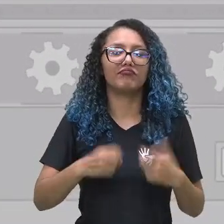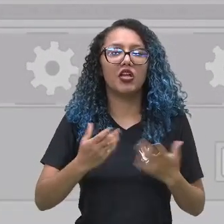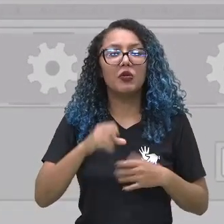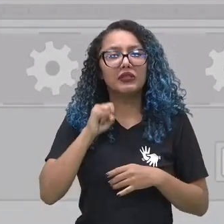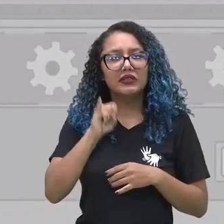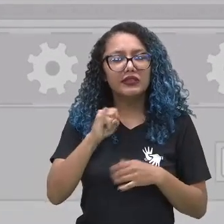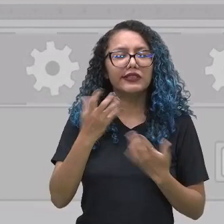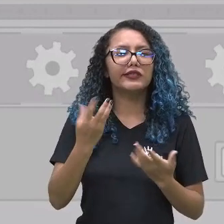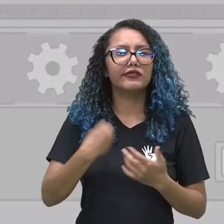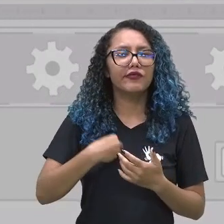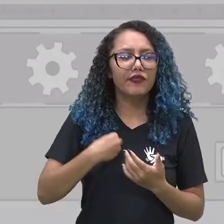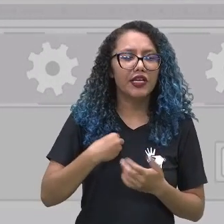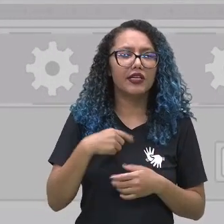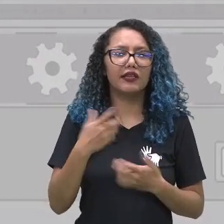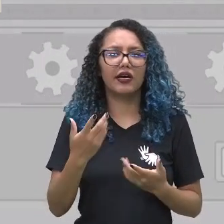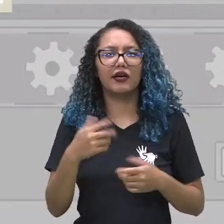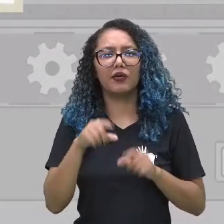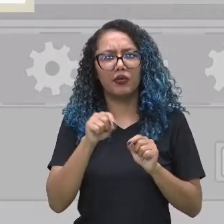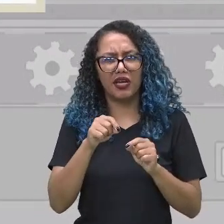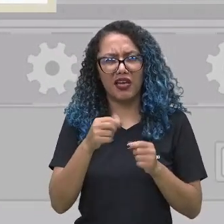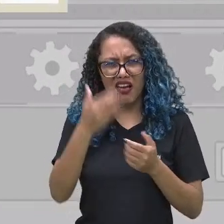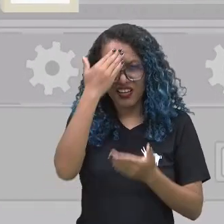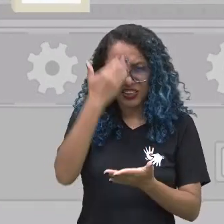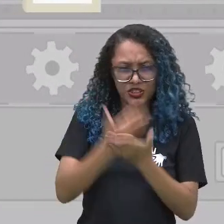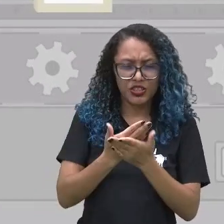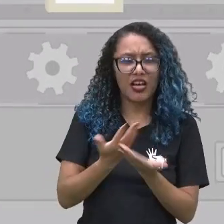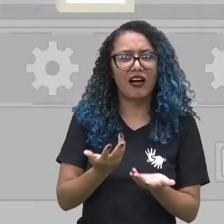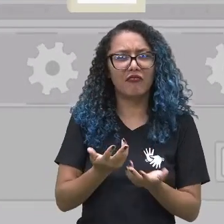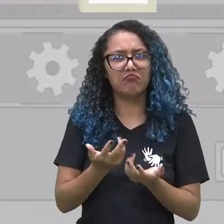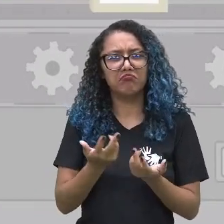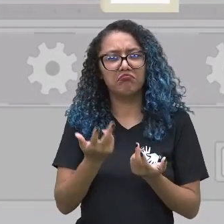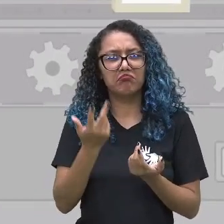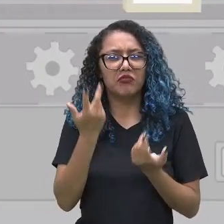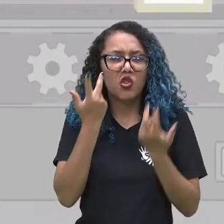acha que essa maneira é a maneira correta, então você não vai